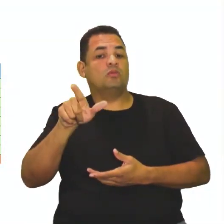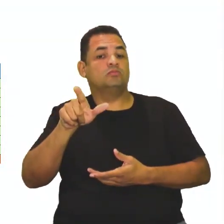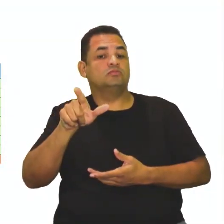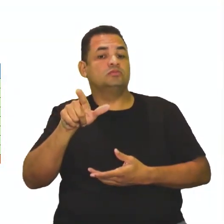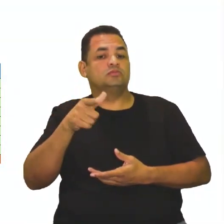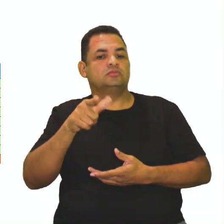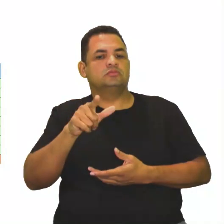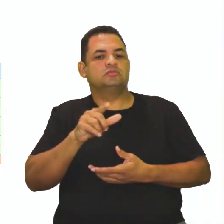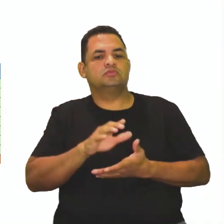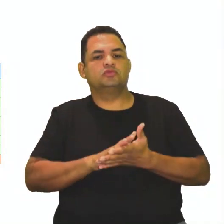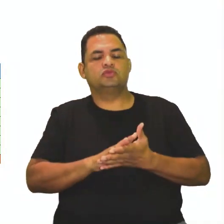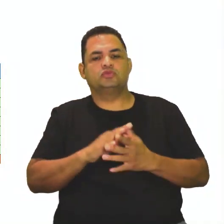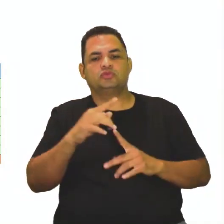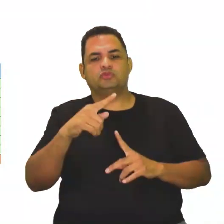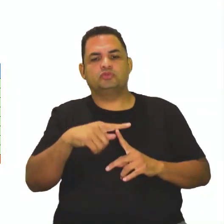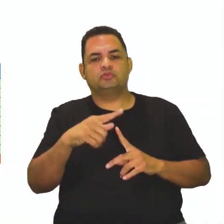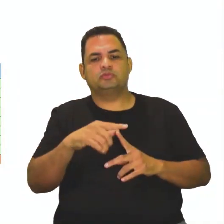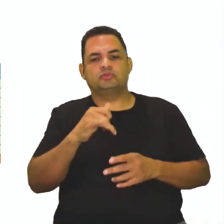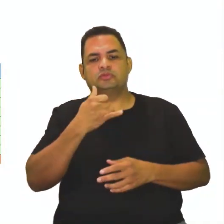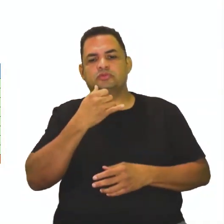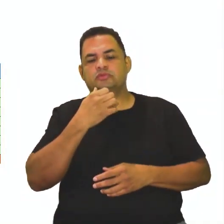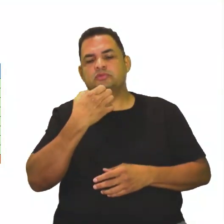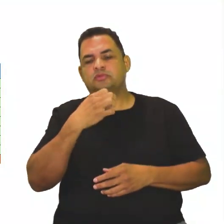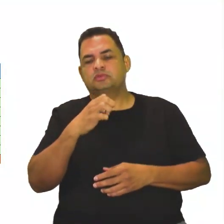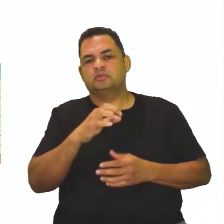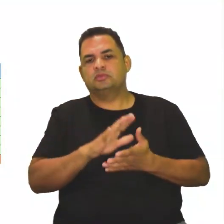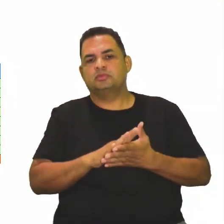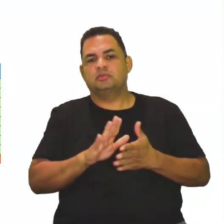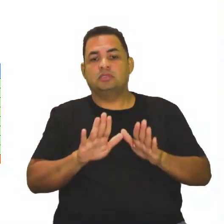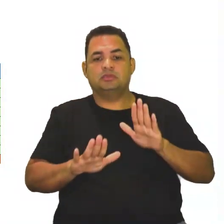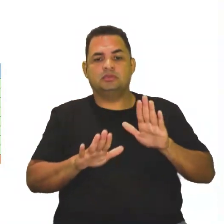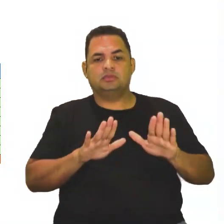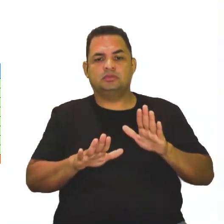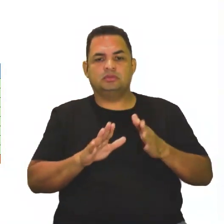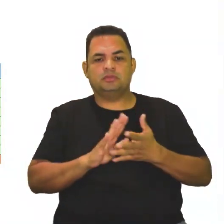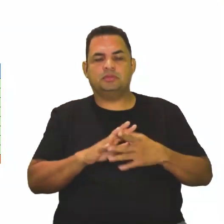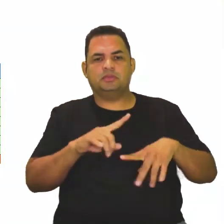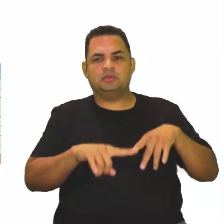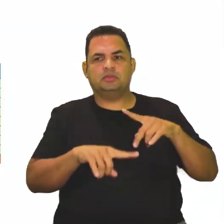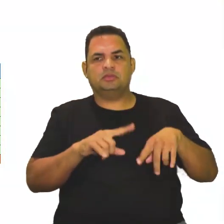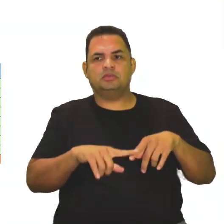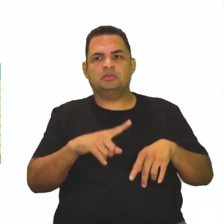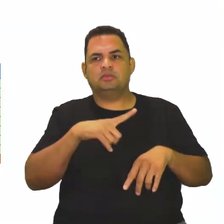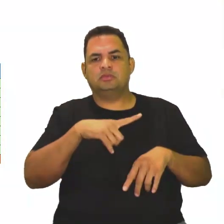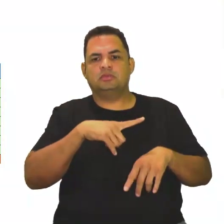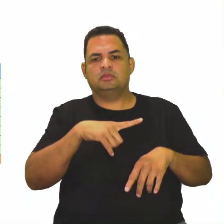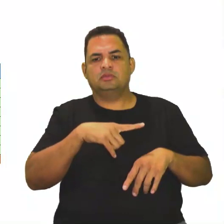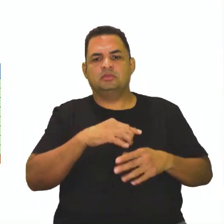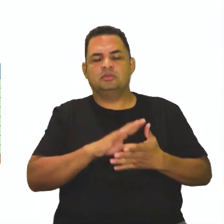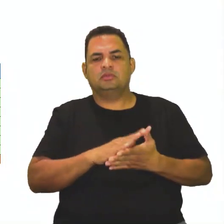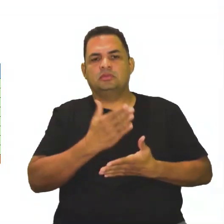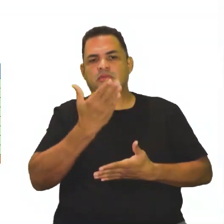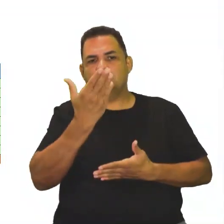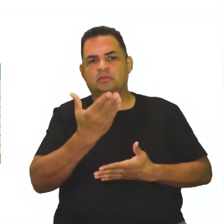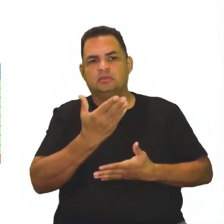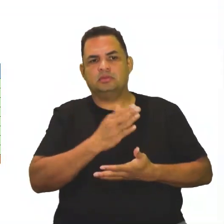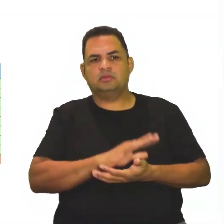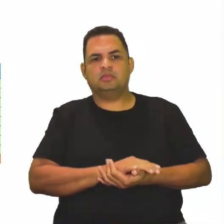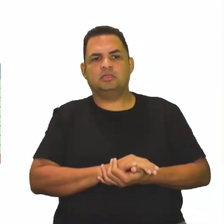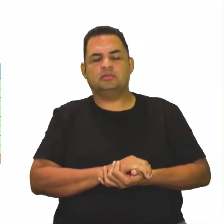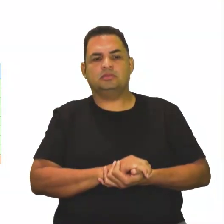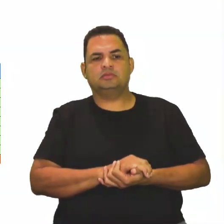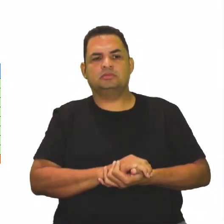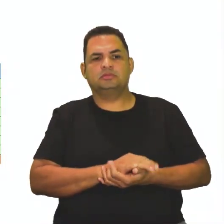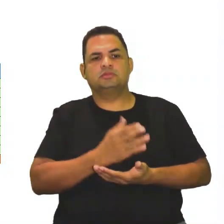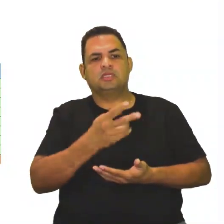isso vai depender, não é, como nós vimos aí, do equipamento. Então nós temos aí receptores de energia,